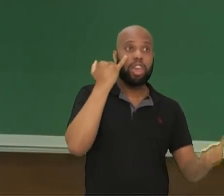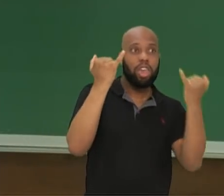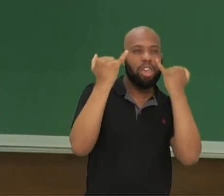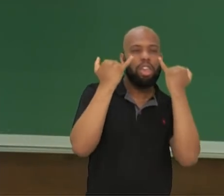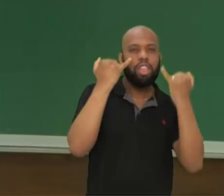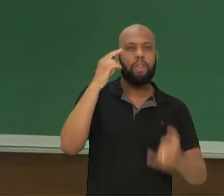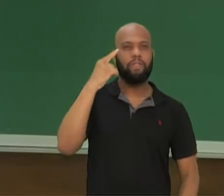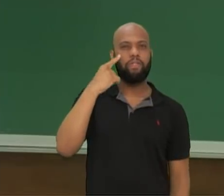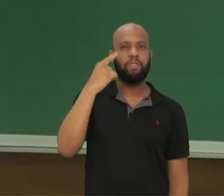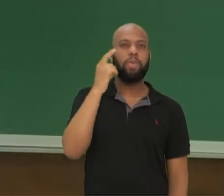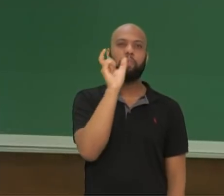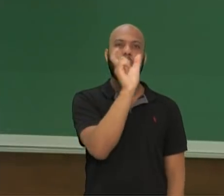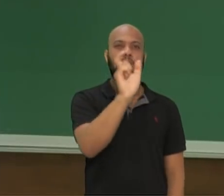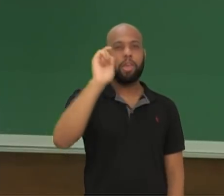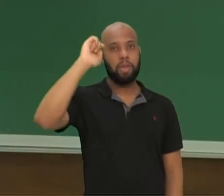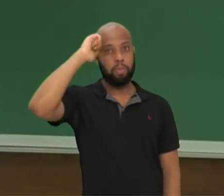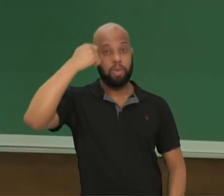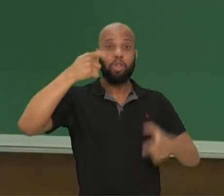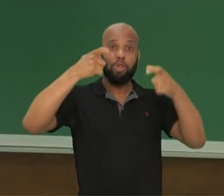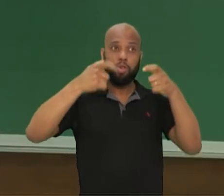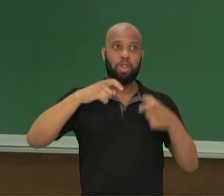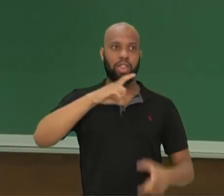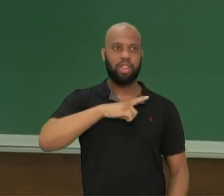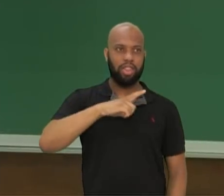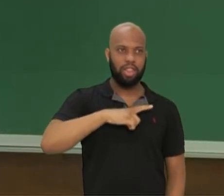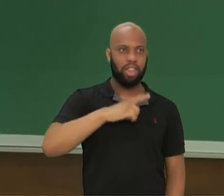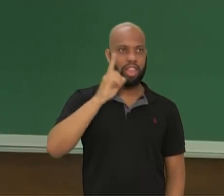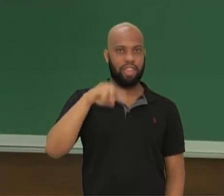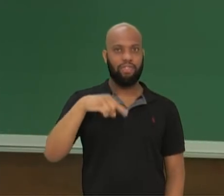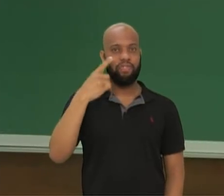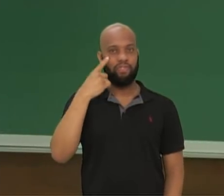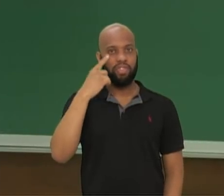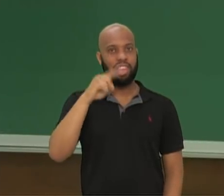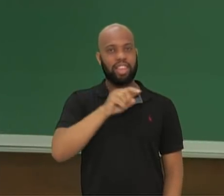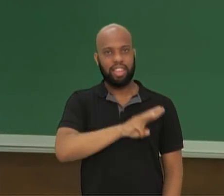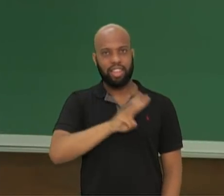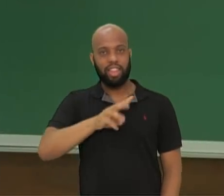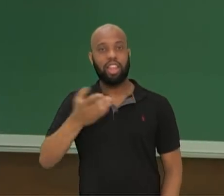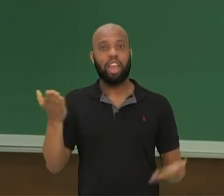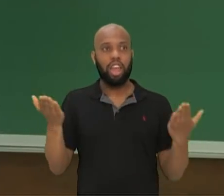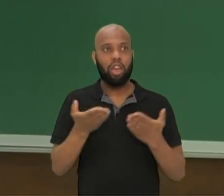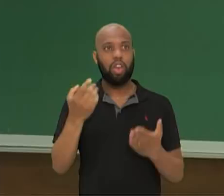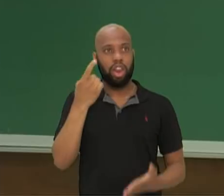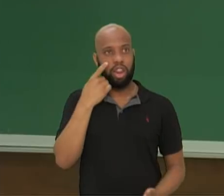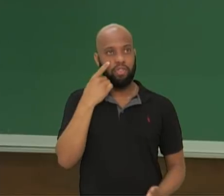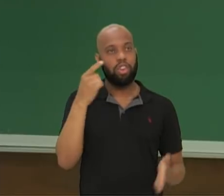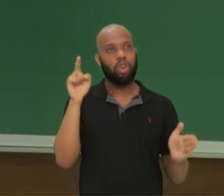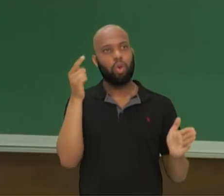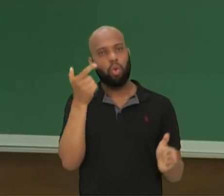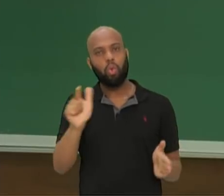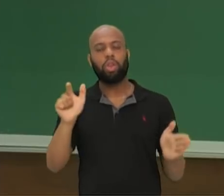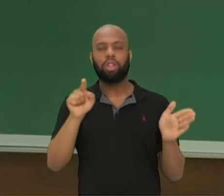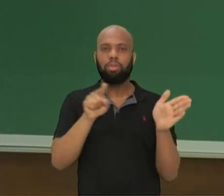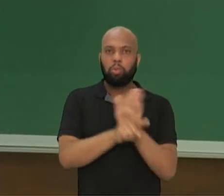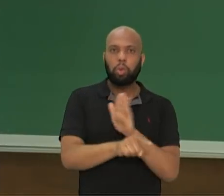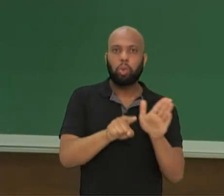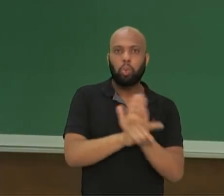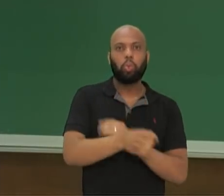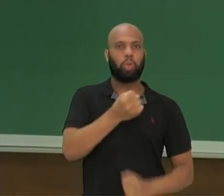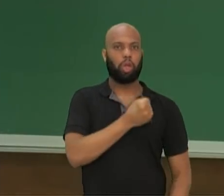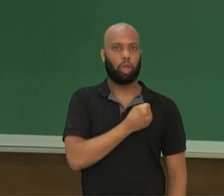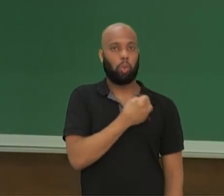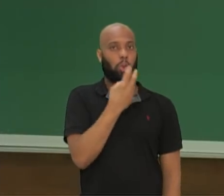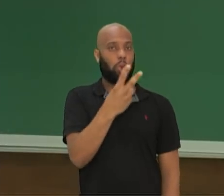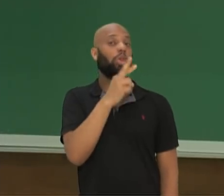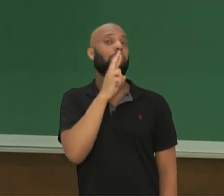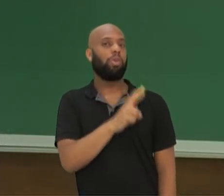de onde veio essa notícia. É a fonte. Vamos para o exercício 2. Vamos